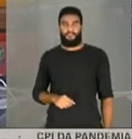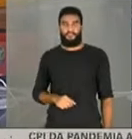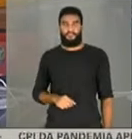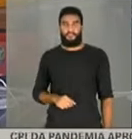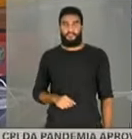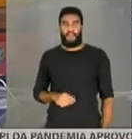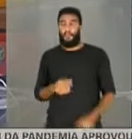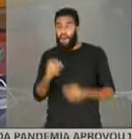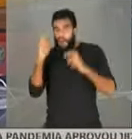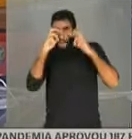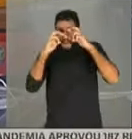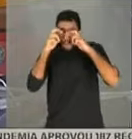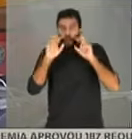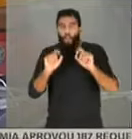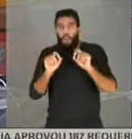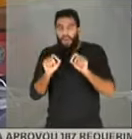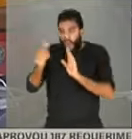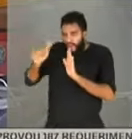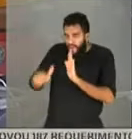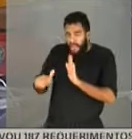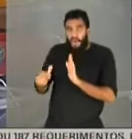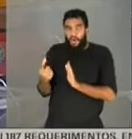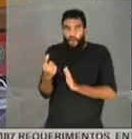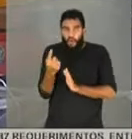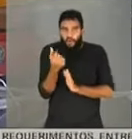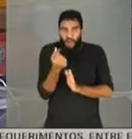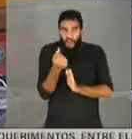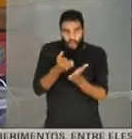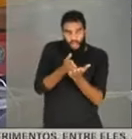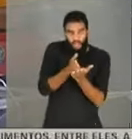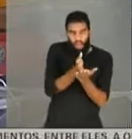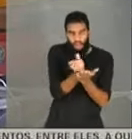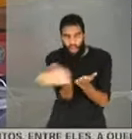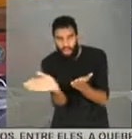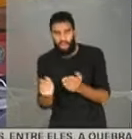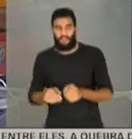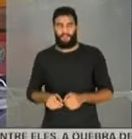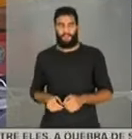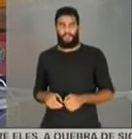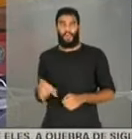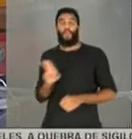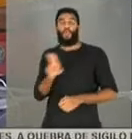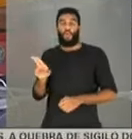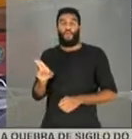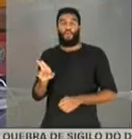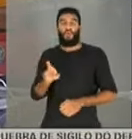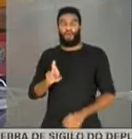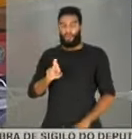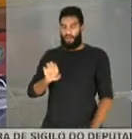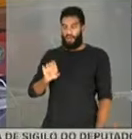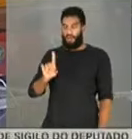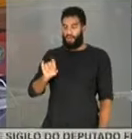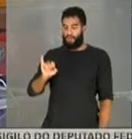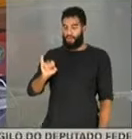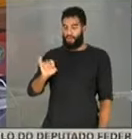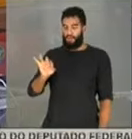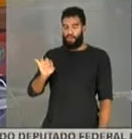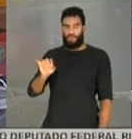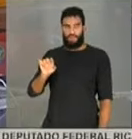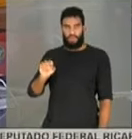para apurar desvios bilionário, a bilionária Operação Réditos, segunda fase da